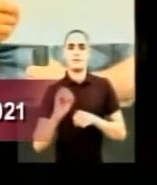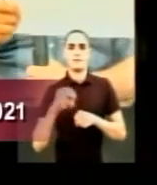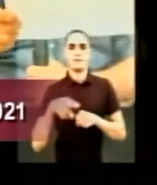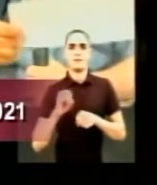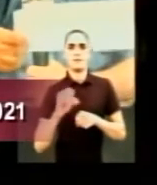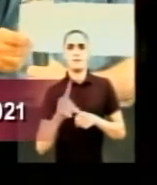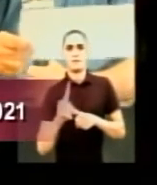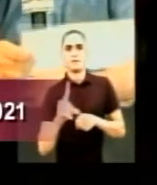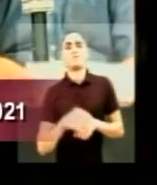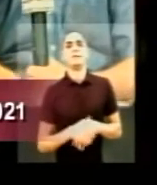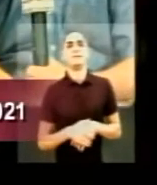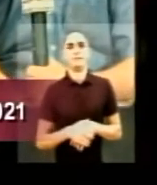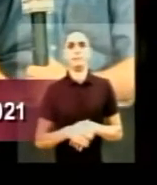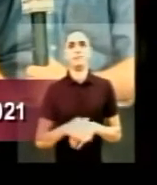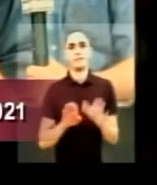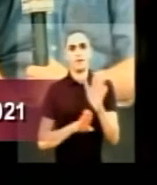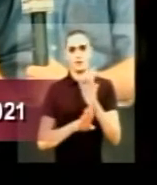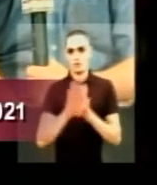de ocupação.